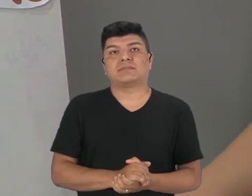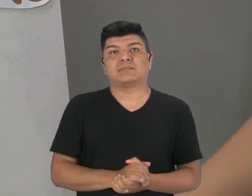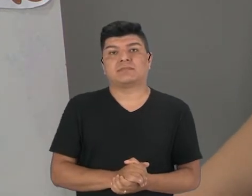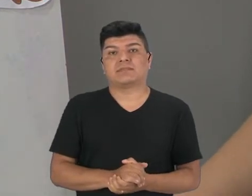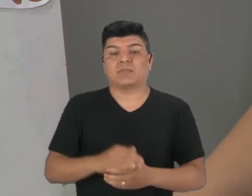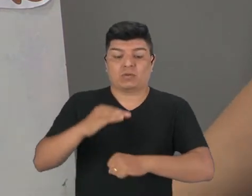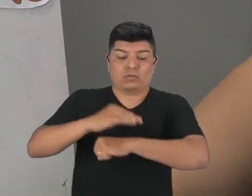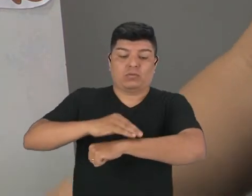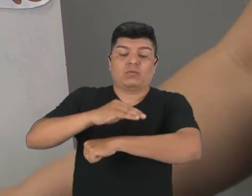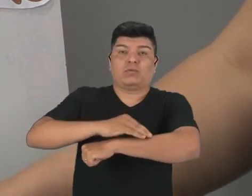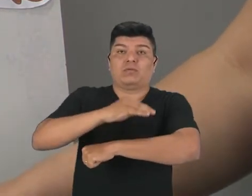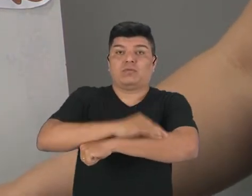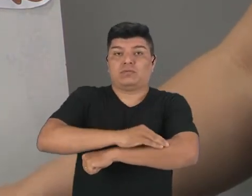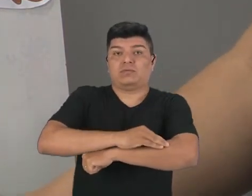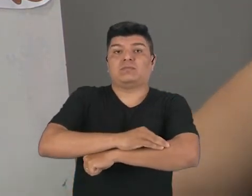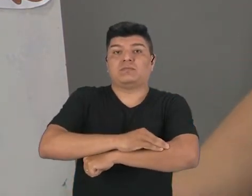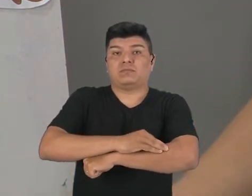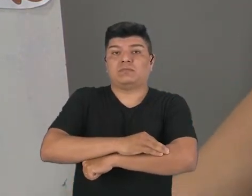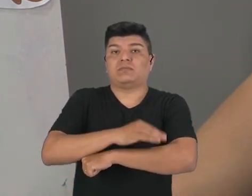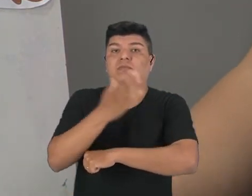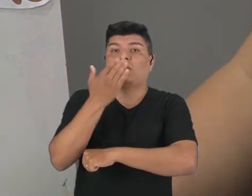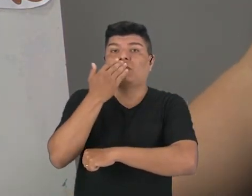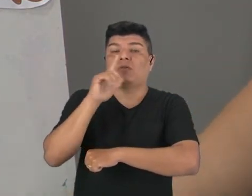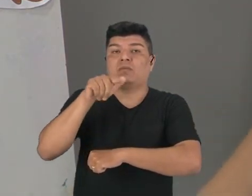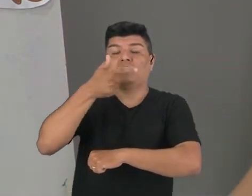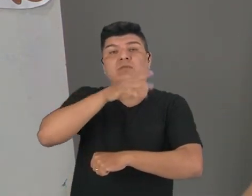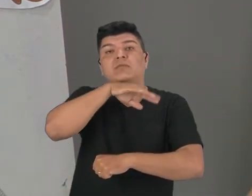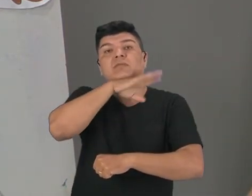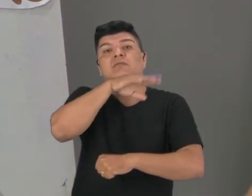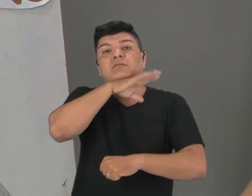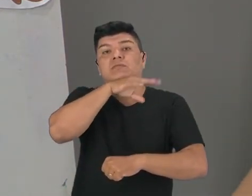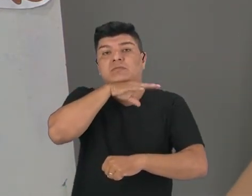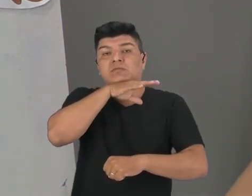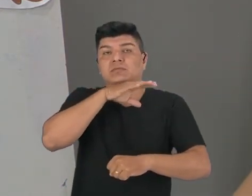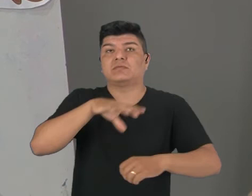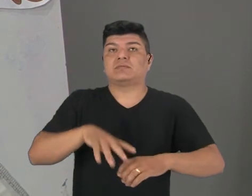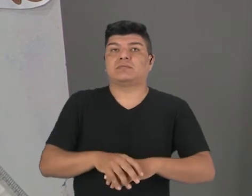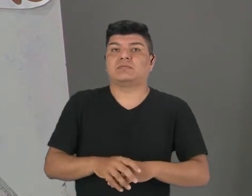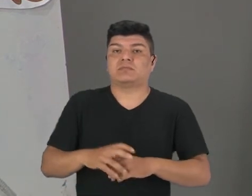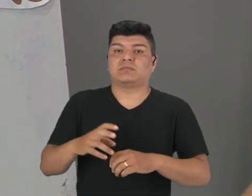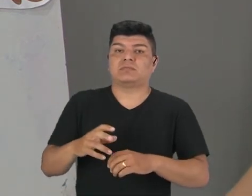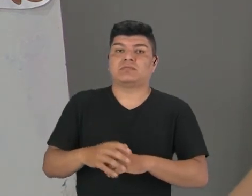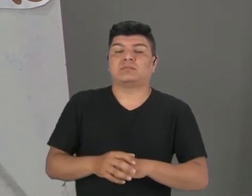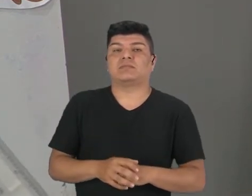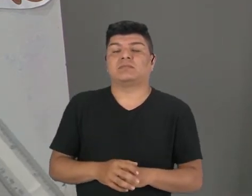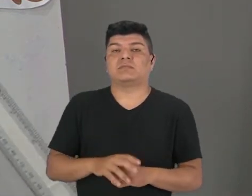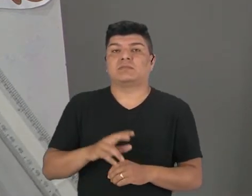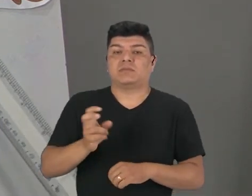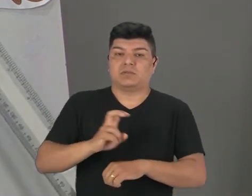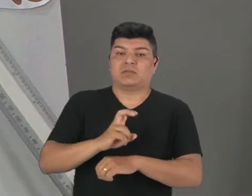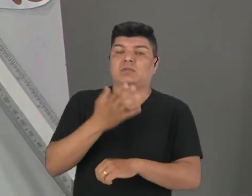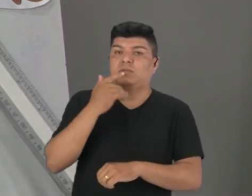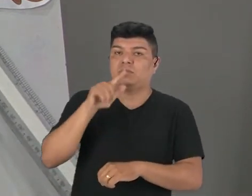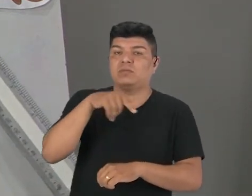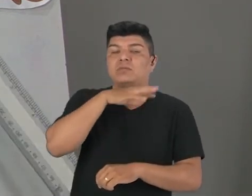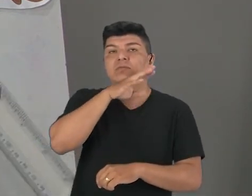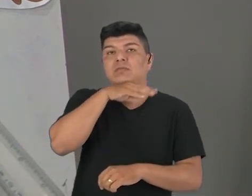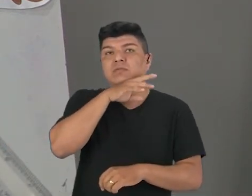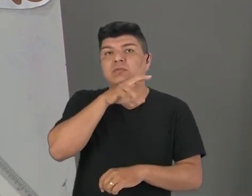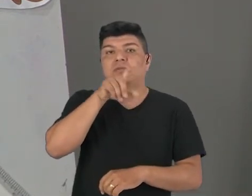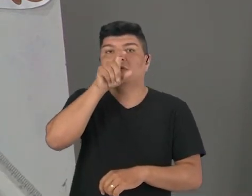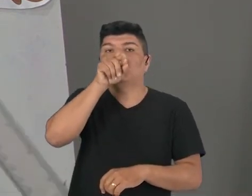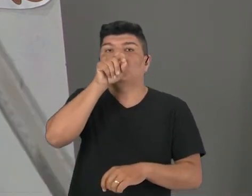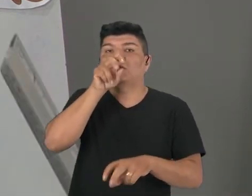O sapo, ó, como ele se alimenta de outros animais, né? A cobra se alimenta de outro animal, o gavião,